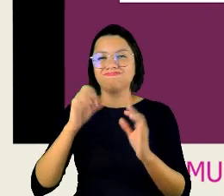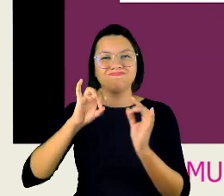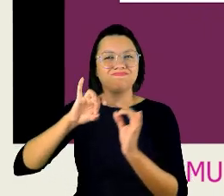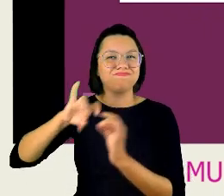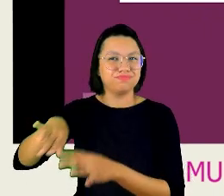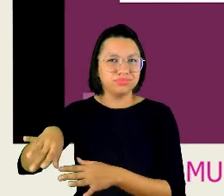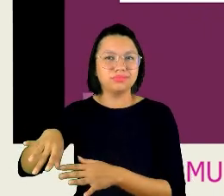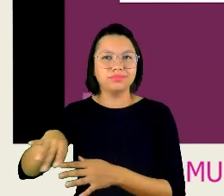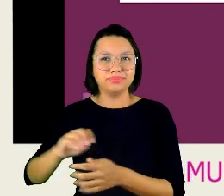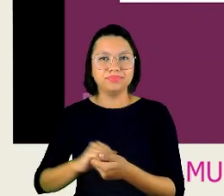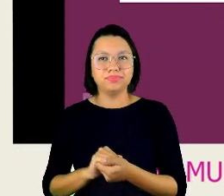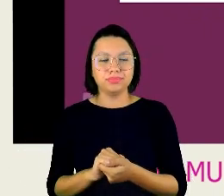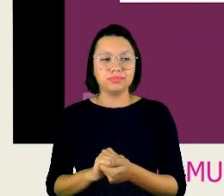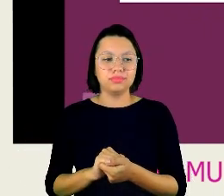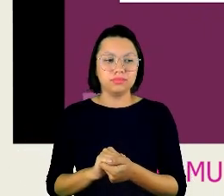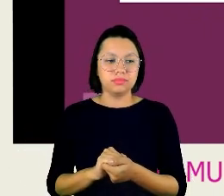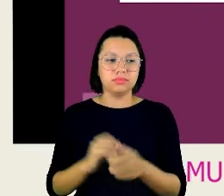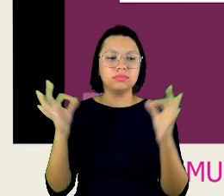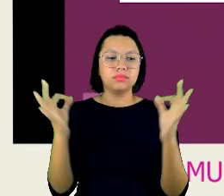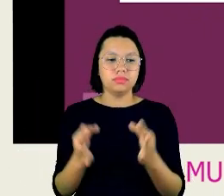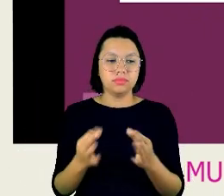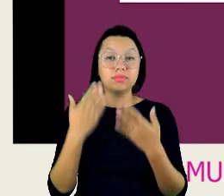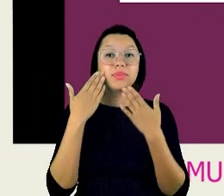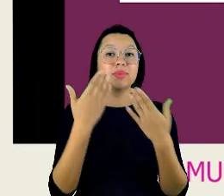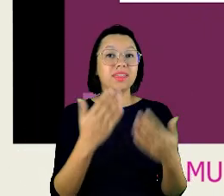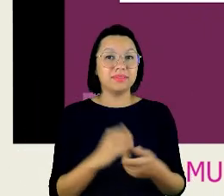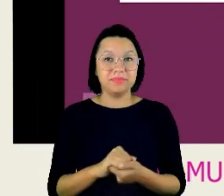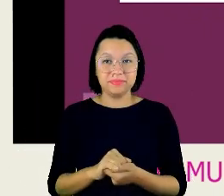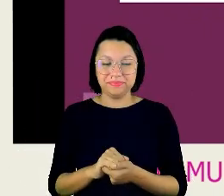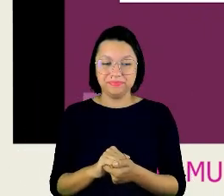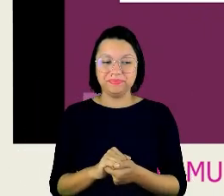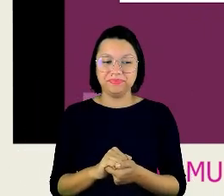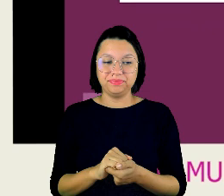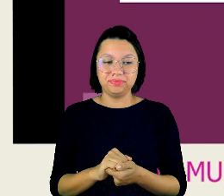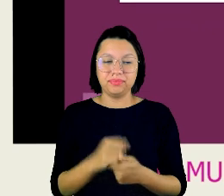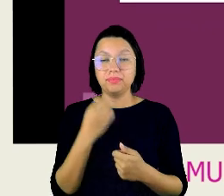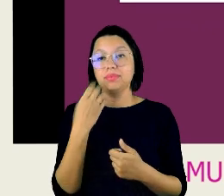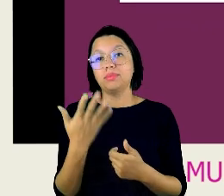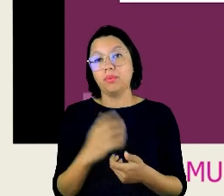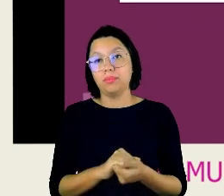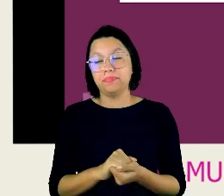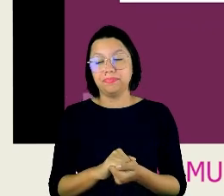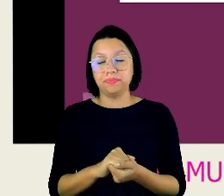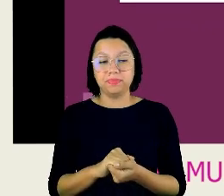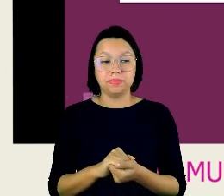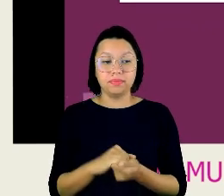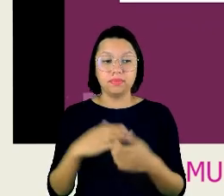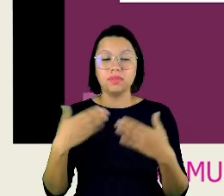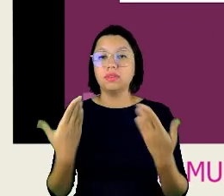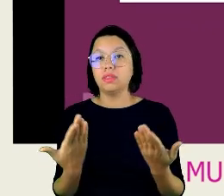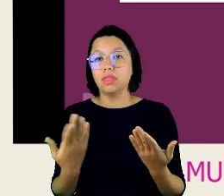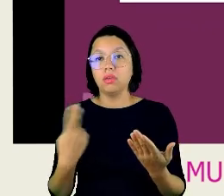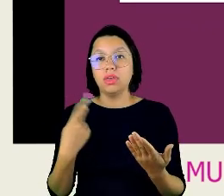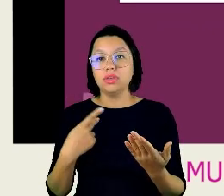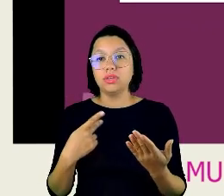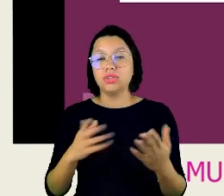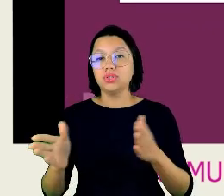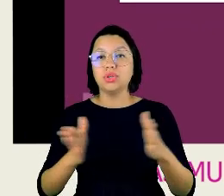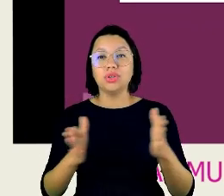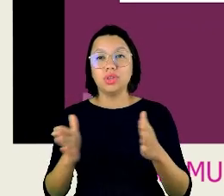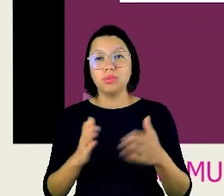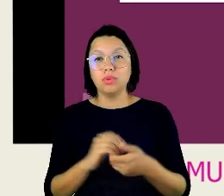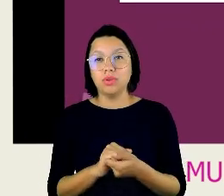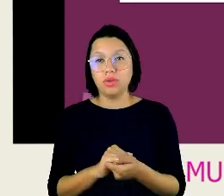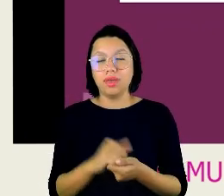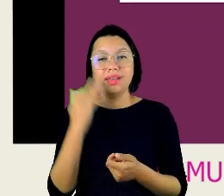a serem extintos. Perfeito, muito obrigada. Bom, então, a gente está nesse momento, né,